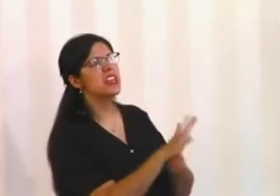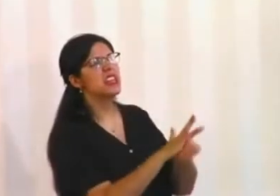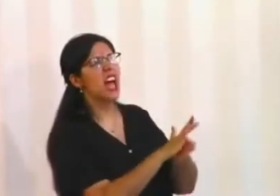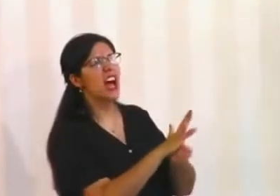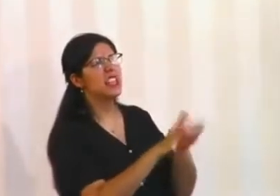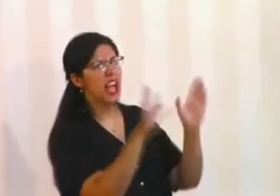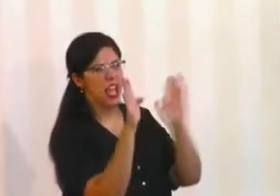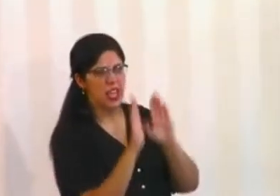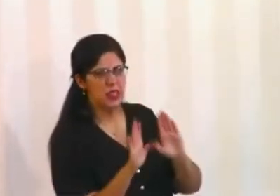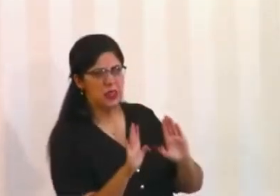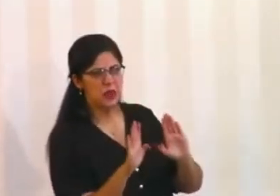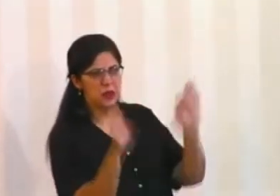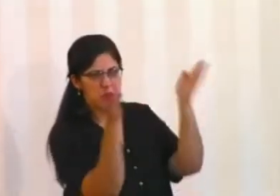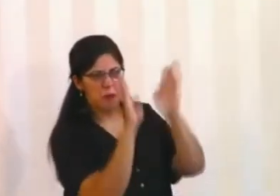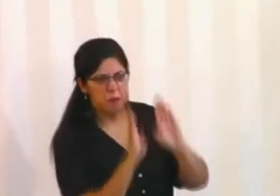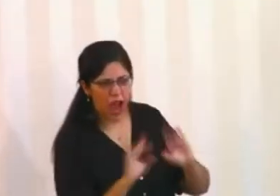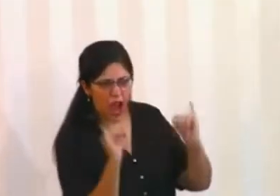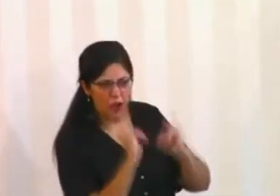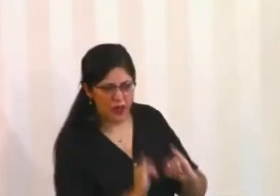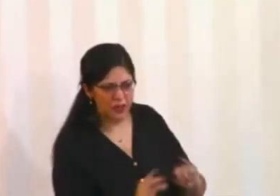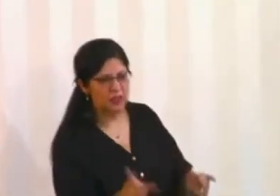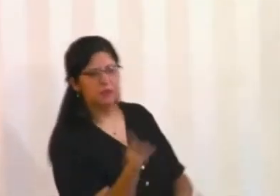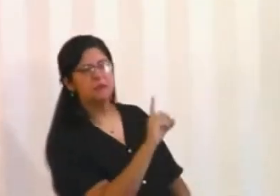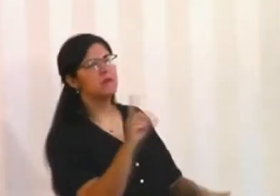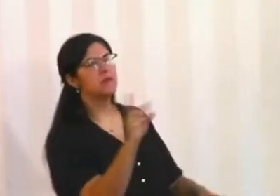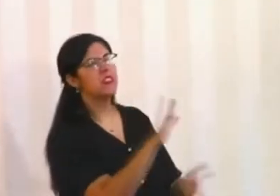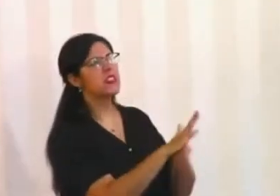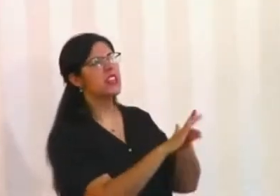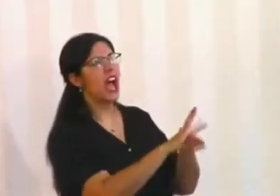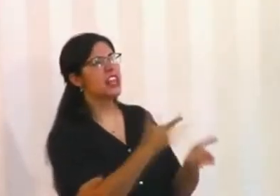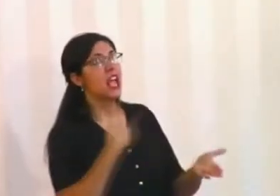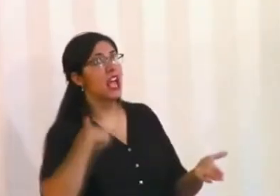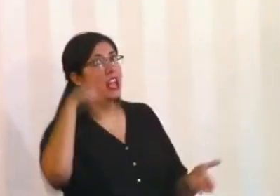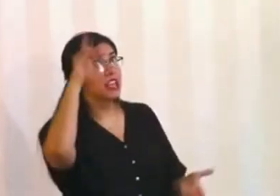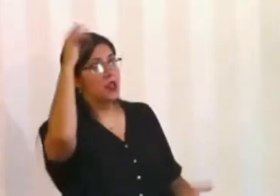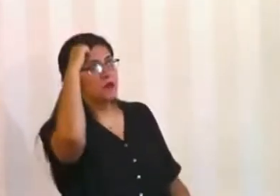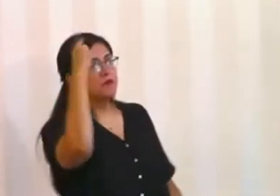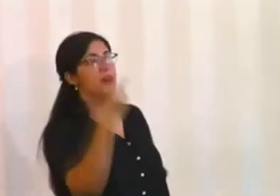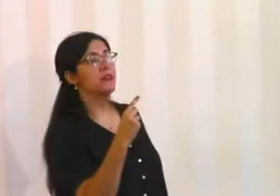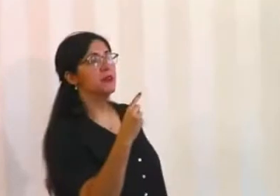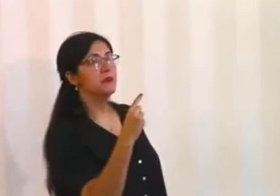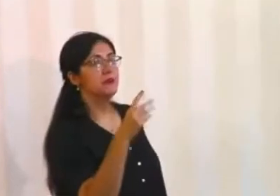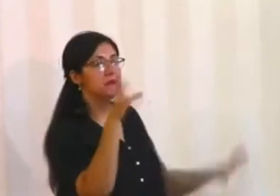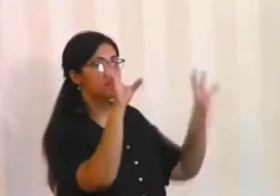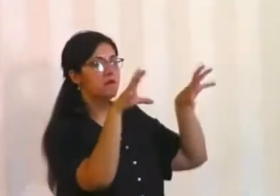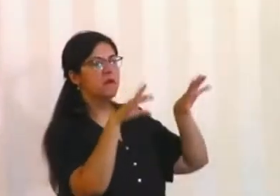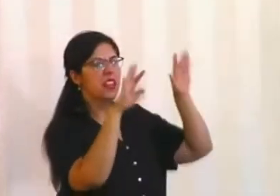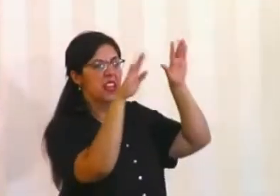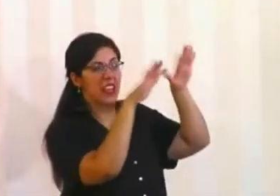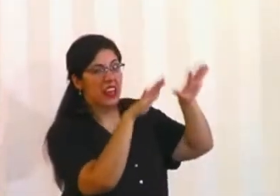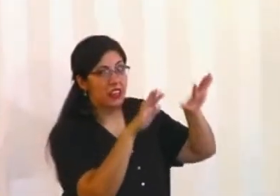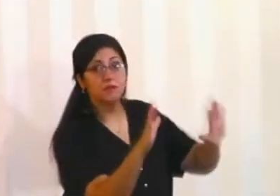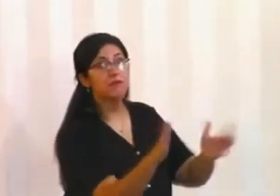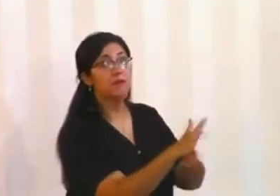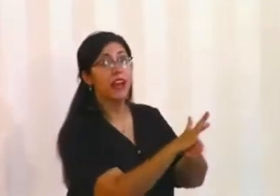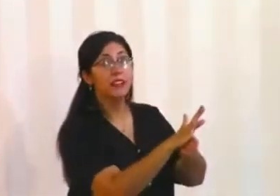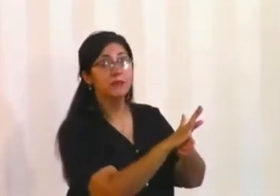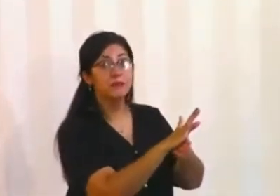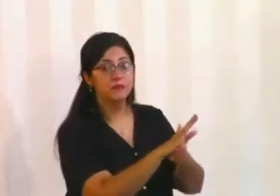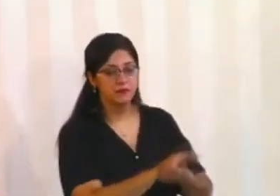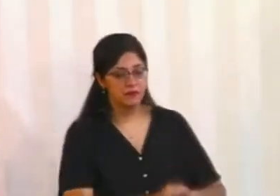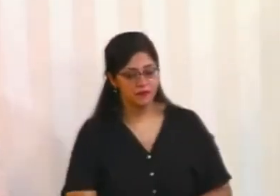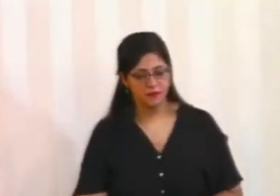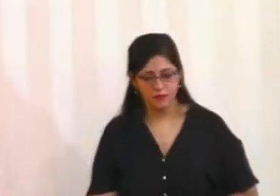atenção, irmãos, não caiu uma gota do céu e nem um orvalho. E segundo nós temos em outros lugares,